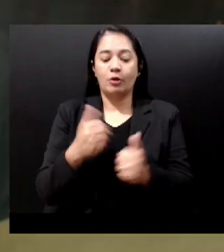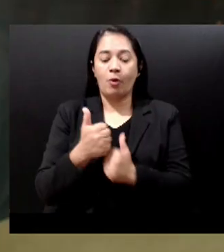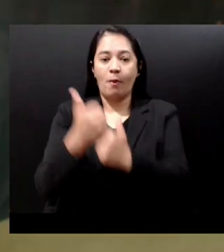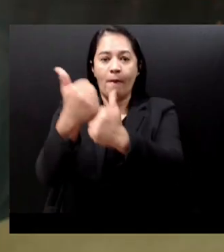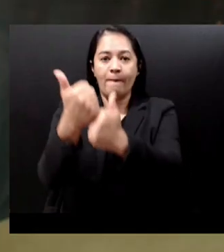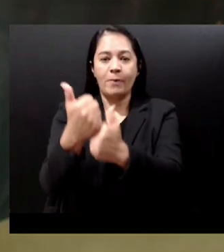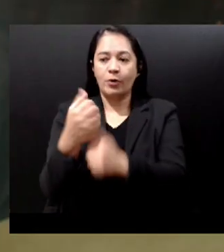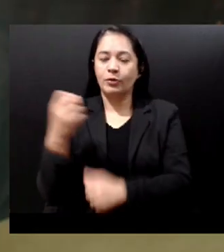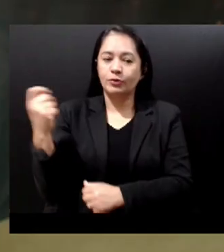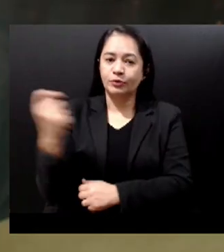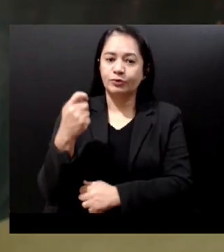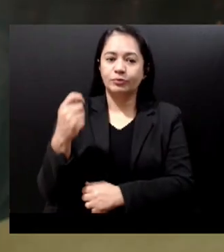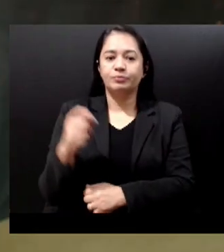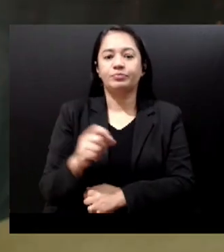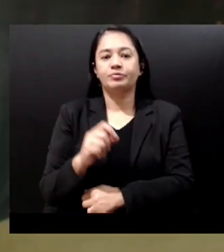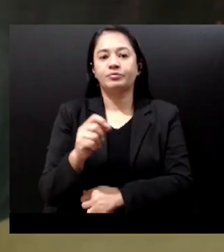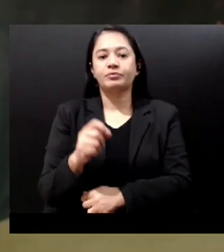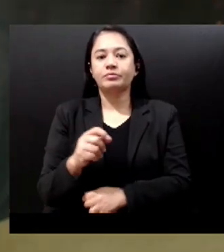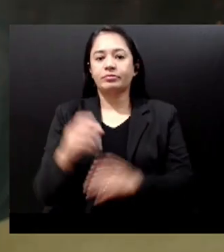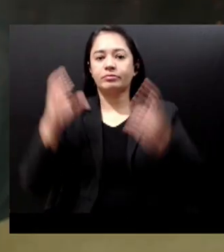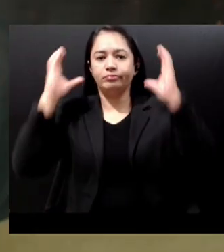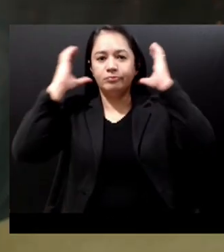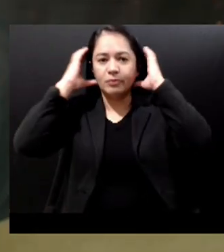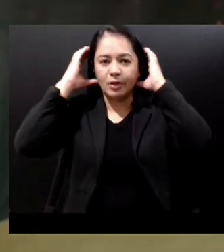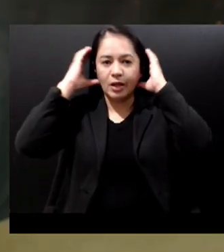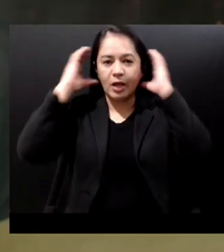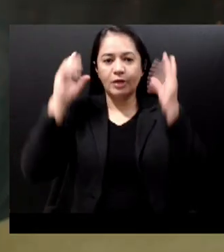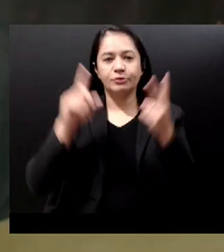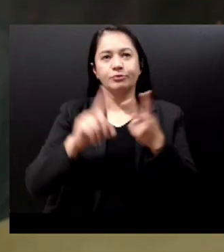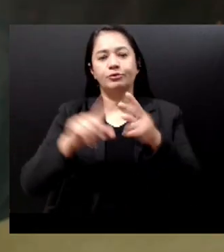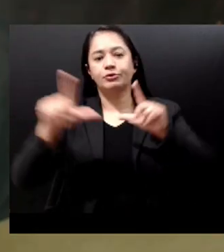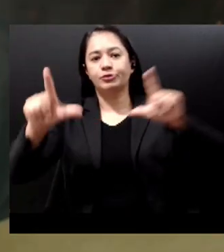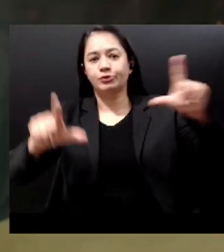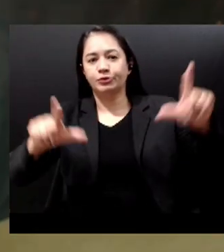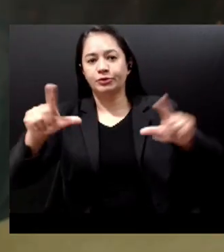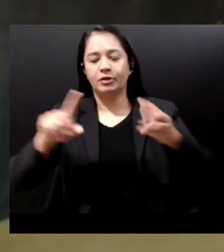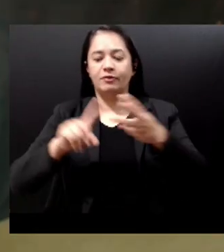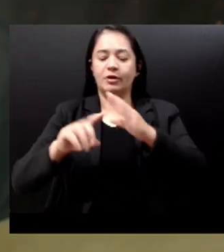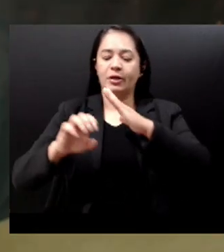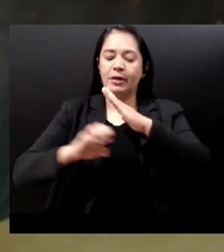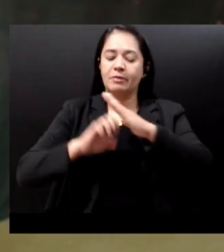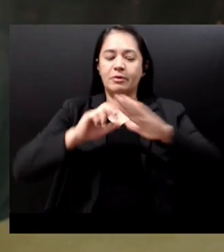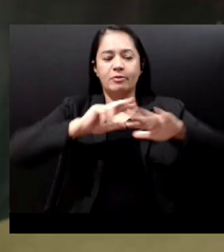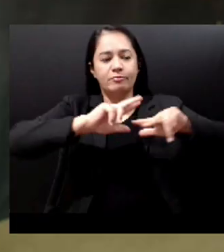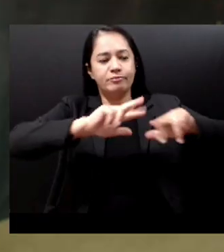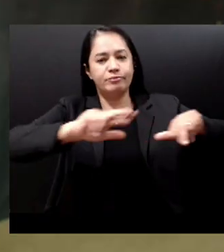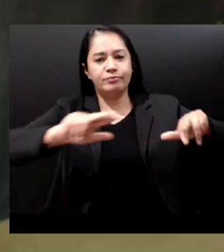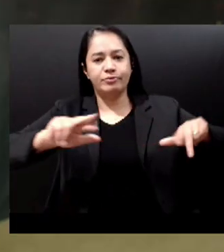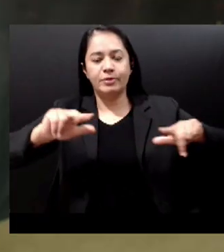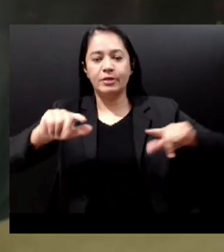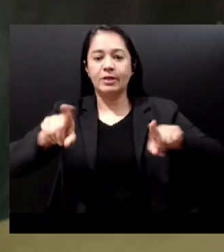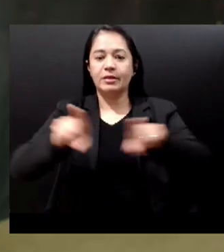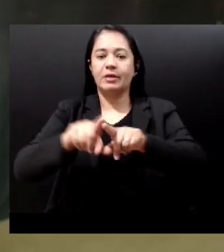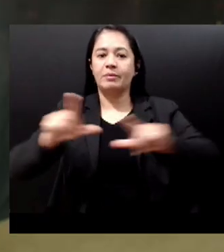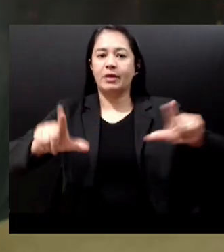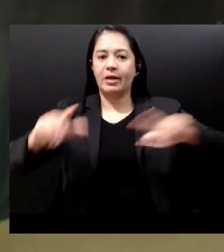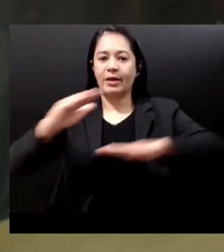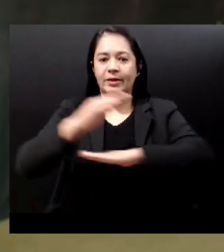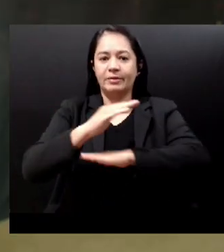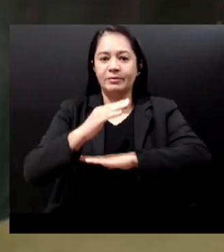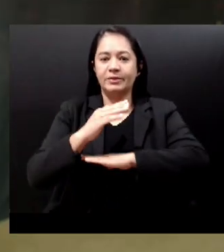estiveram emissoras de rádio, TVs, empresas de diversos segmentos, e lembrando que a Câmara de Campinas também foi um ponto